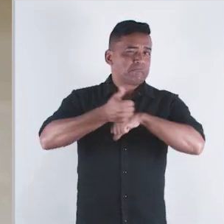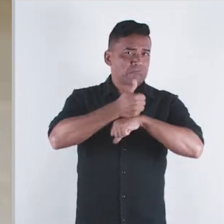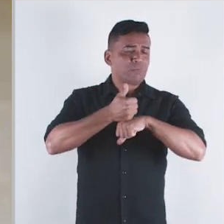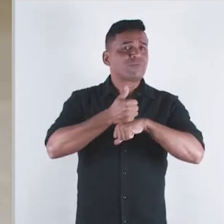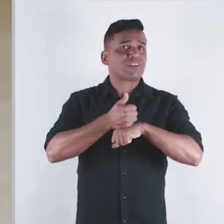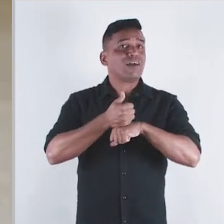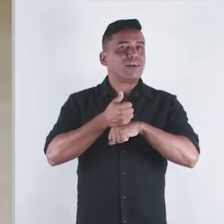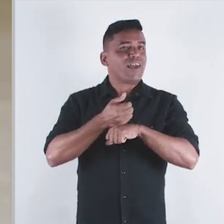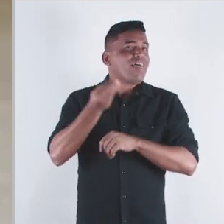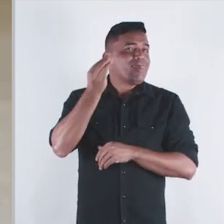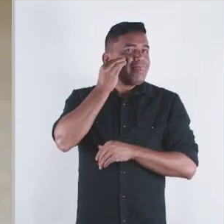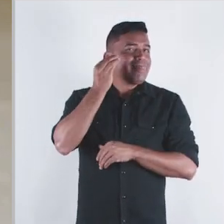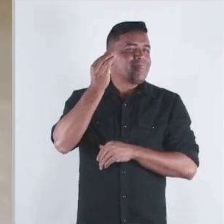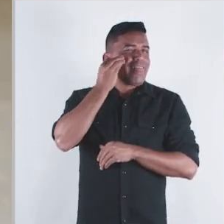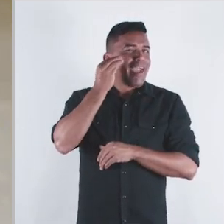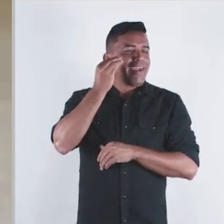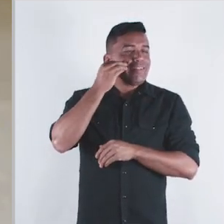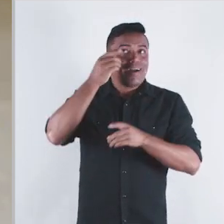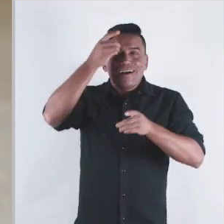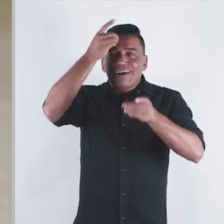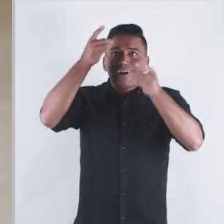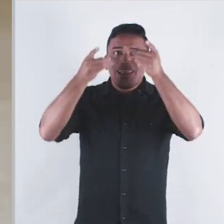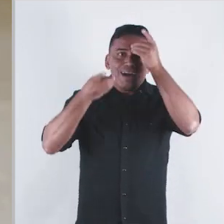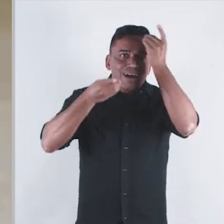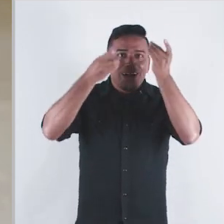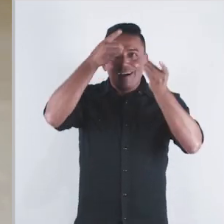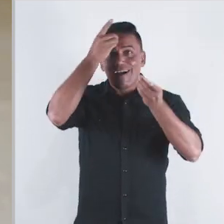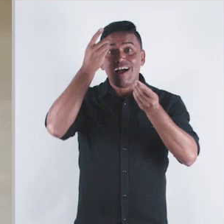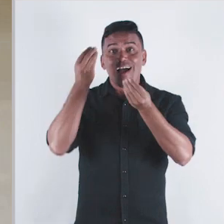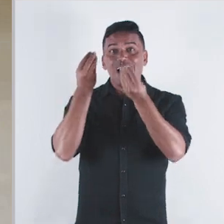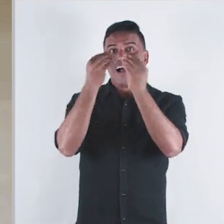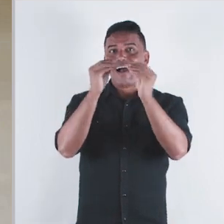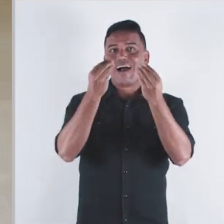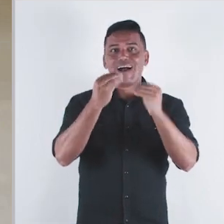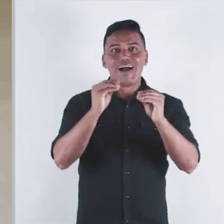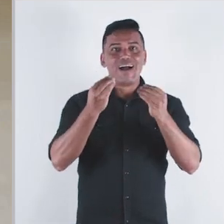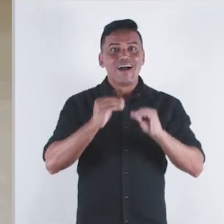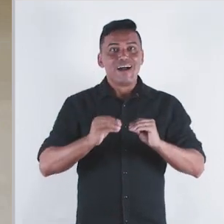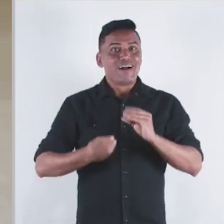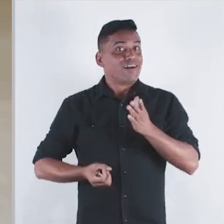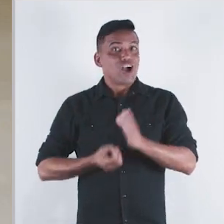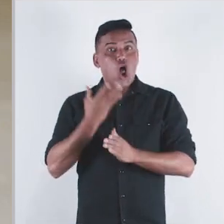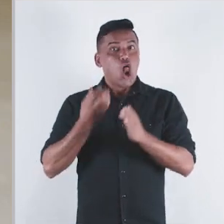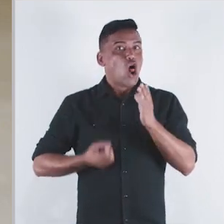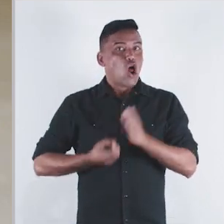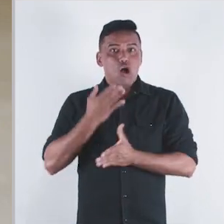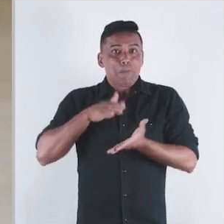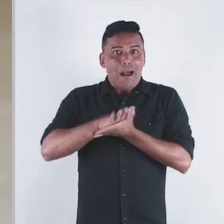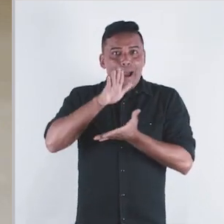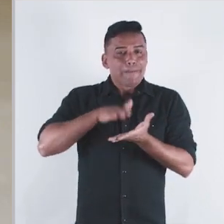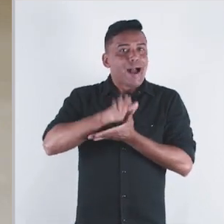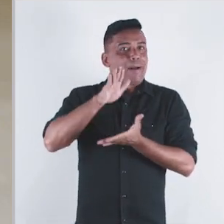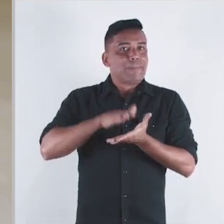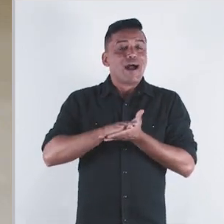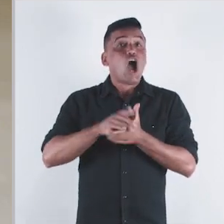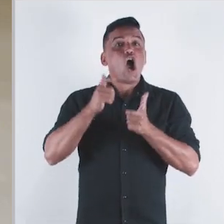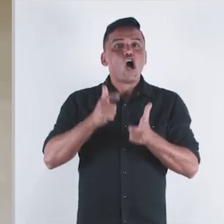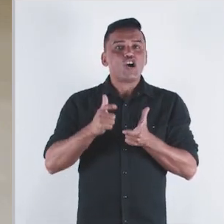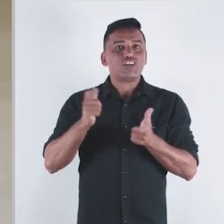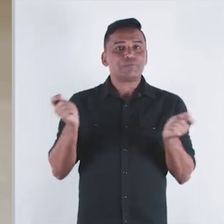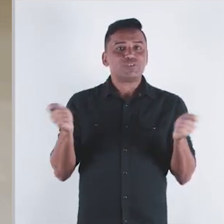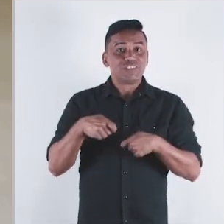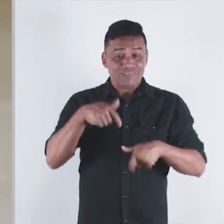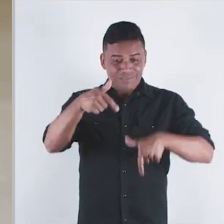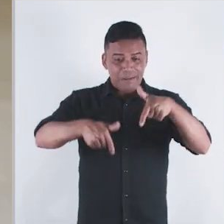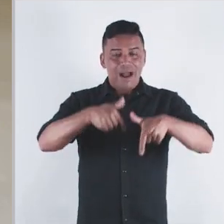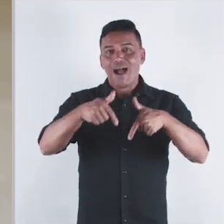empenham a sua criatividade onde é possível eles trabalharem. Sim. E onde é que é possível que eles trabalhem, então, se